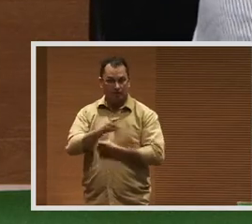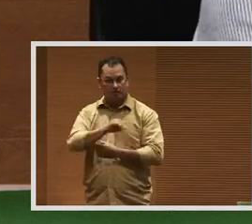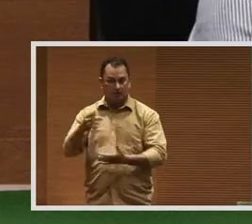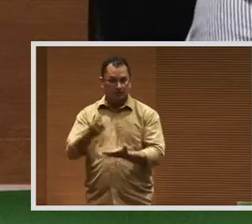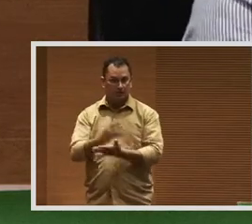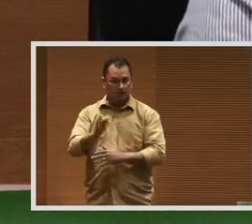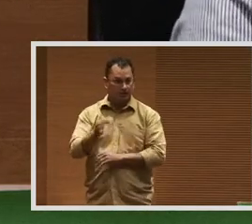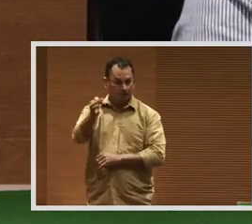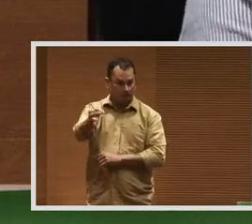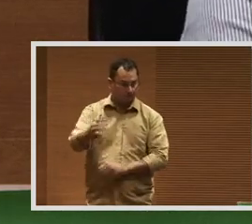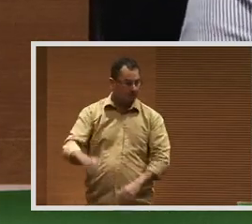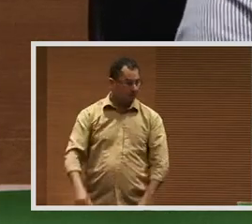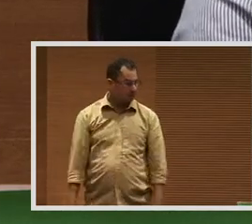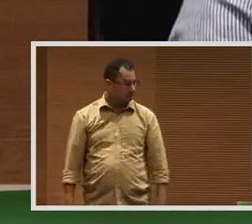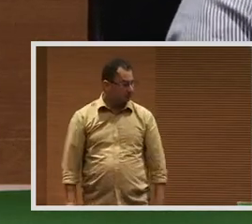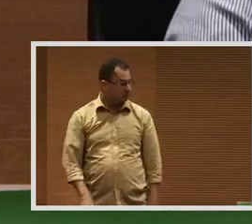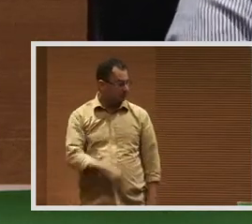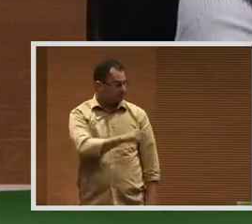queria... Oi?